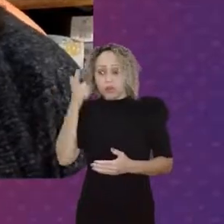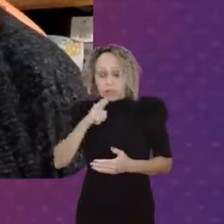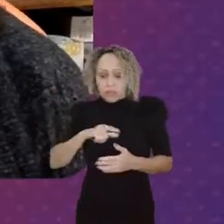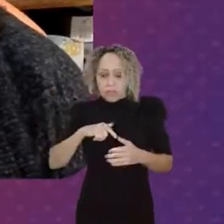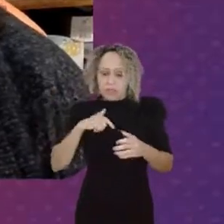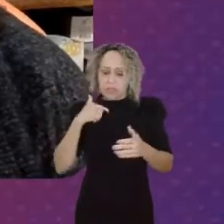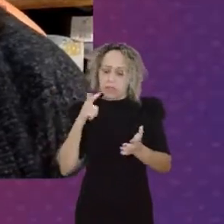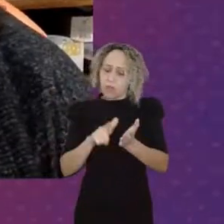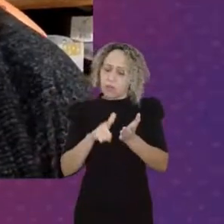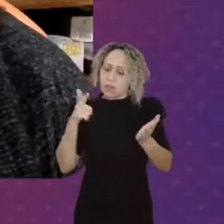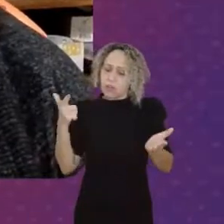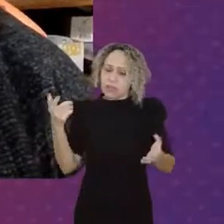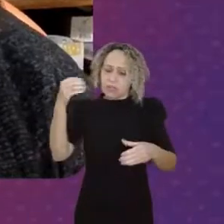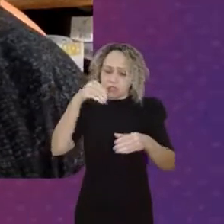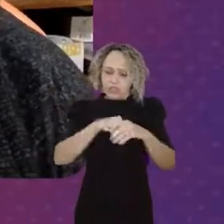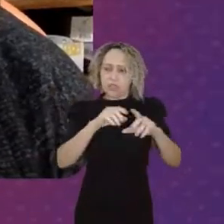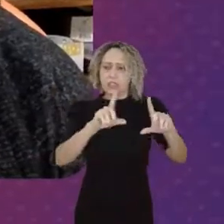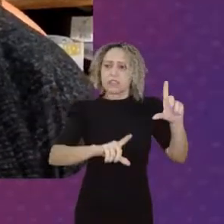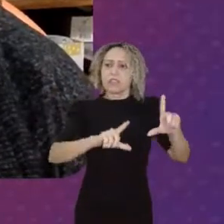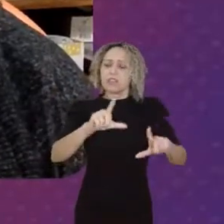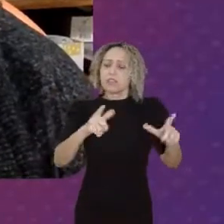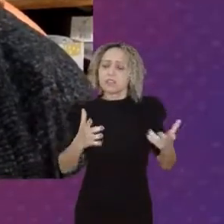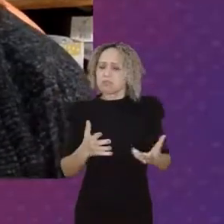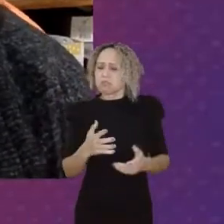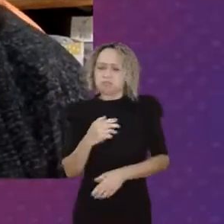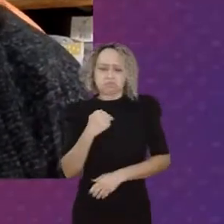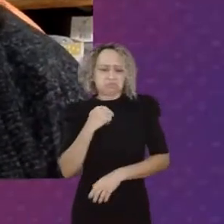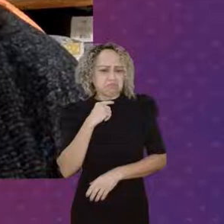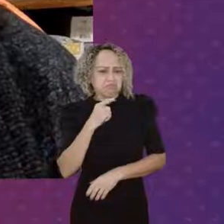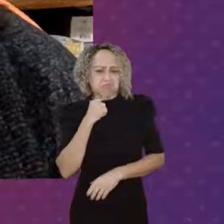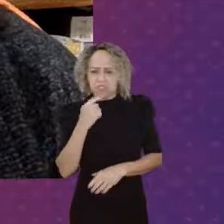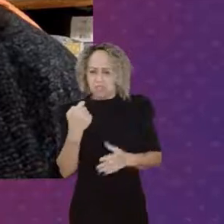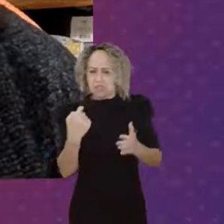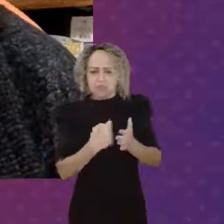tive que responder essa pergunta, porque já se